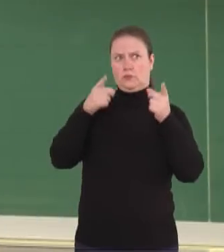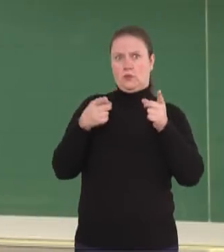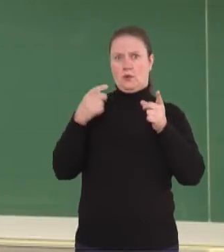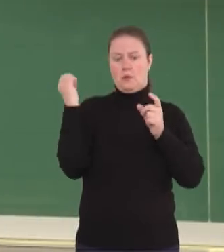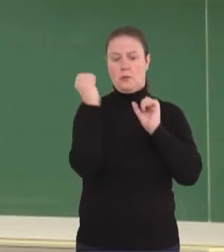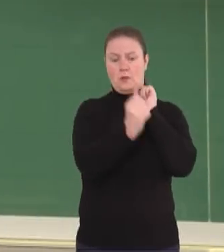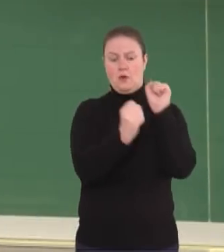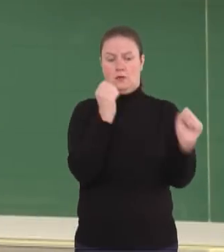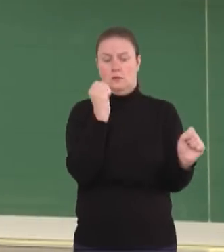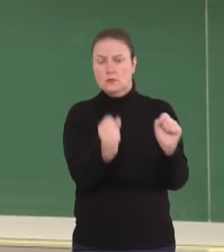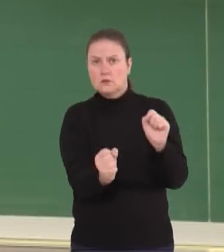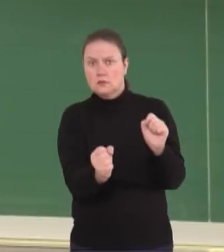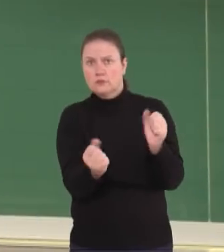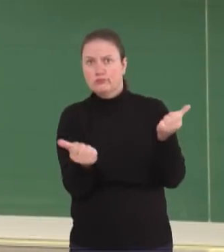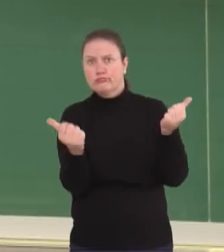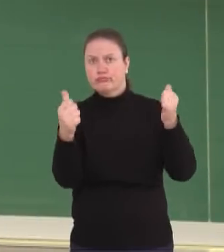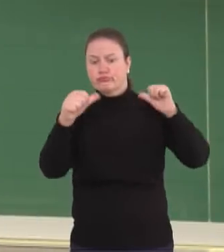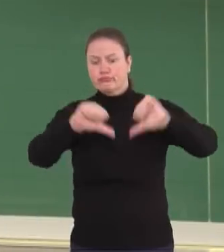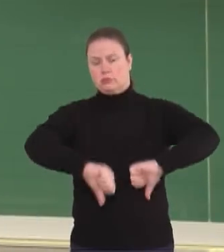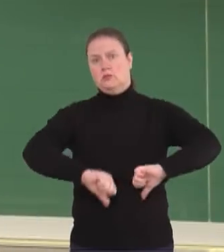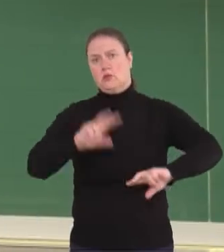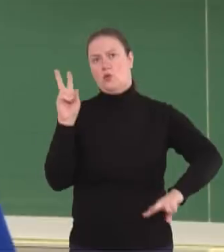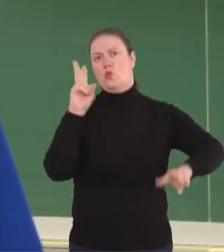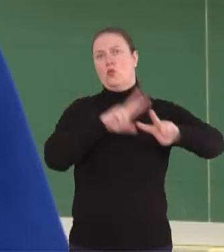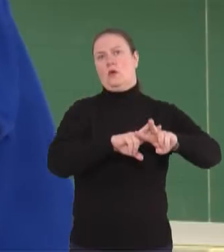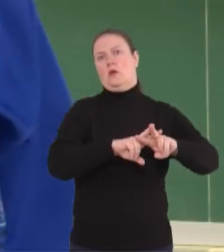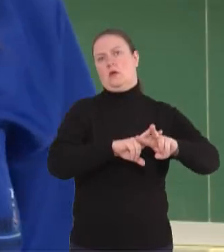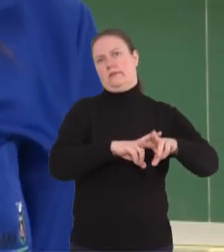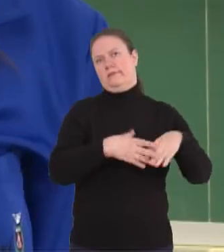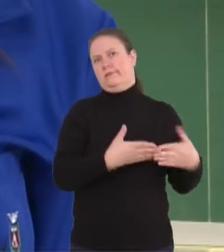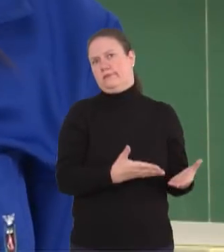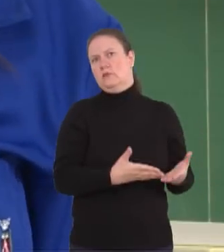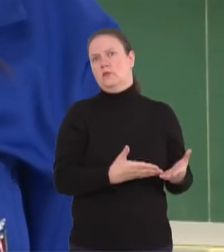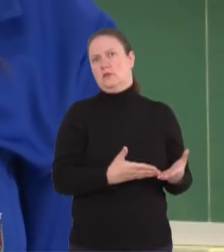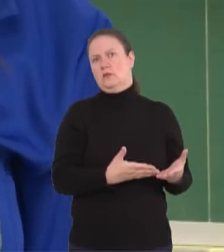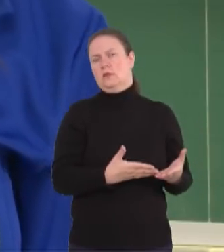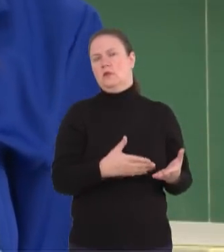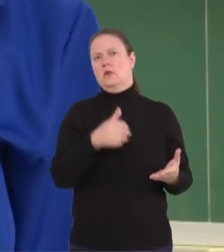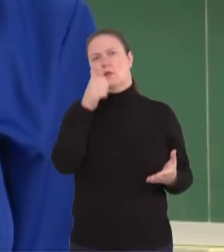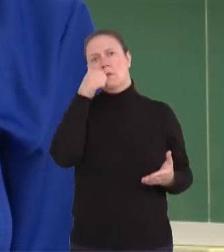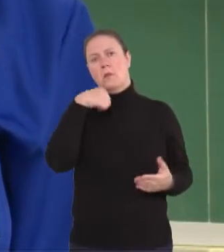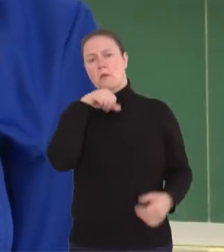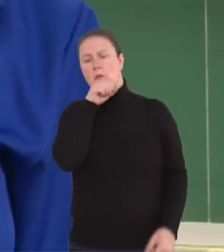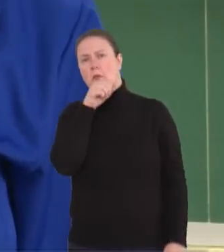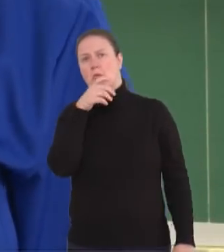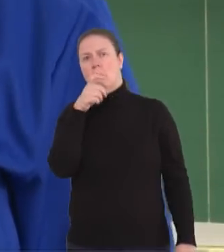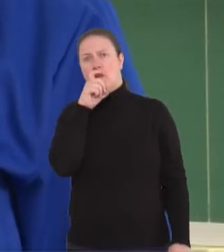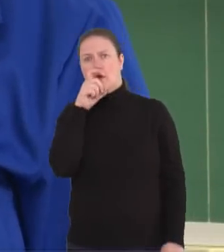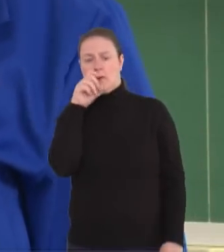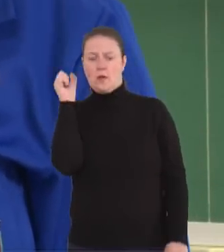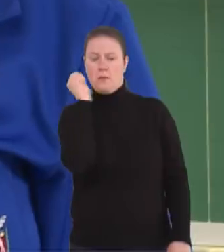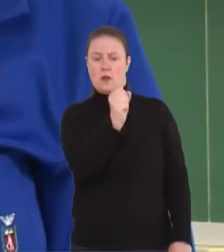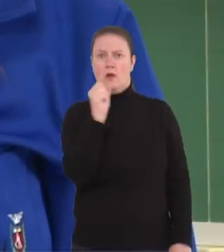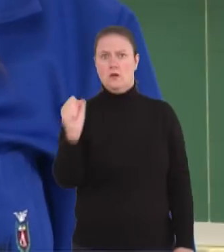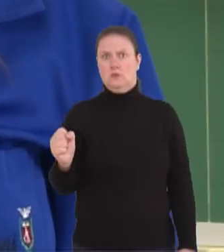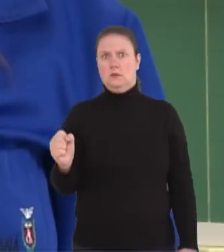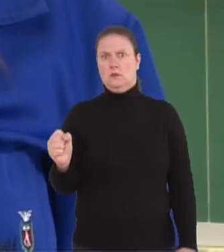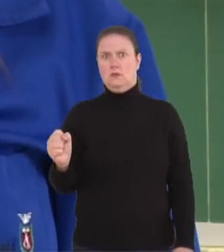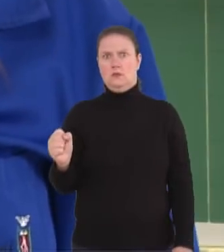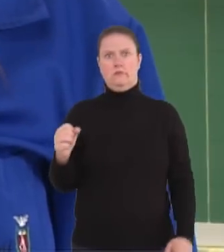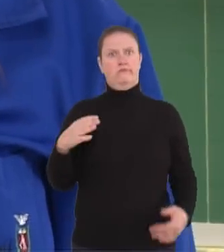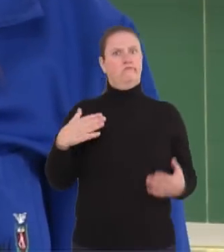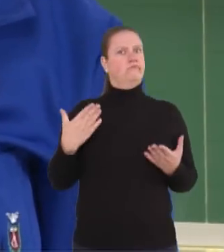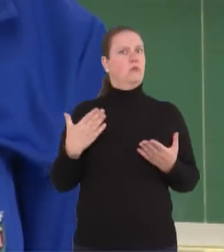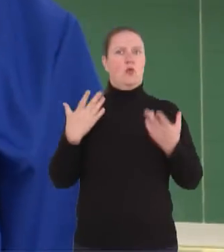os dois, eles teriam cometido ali o crime de matricídio e parricídio, né? Um crime que não é muito comum as